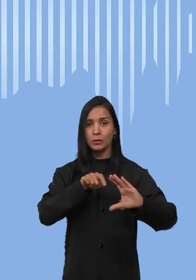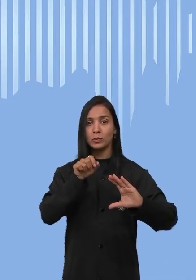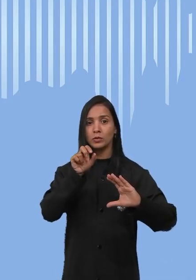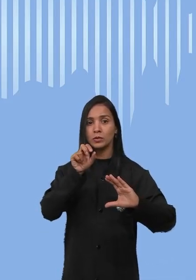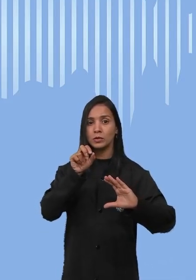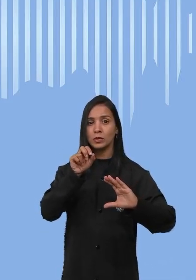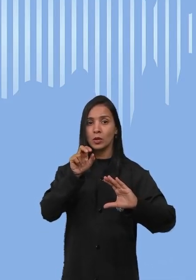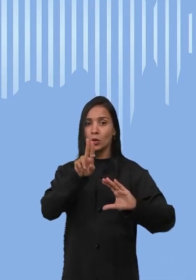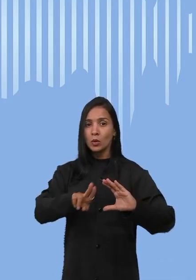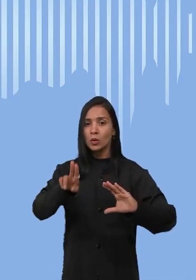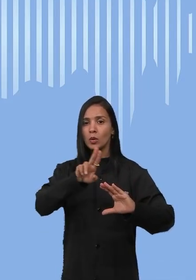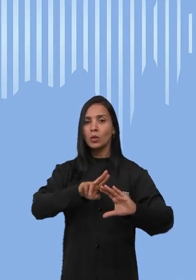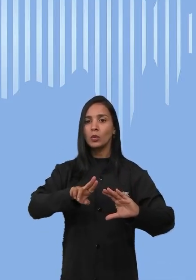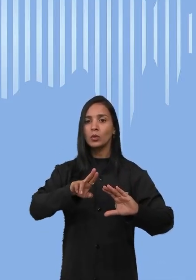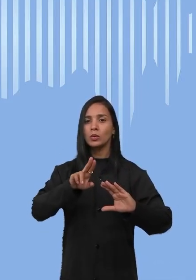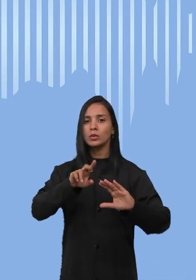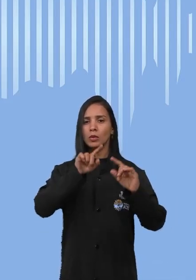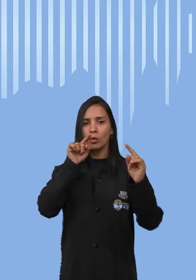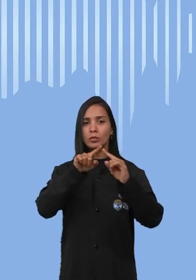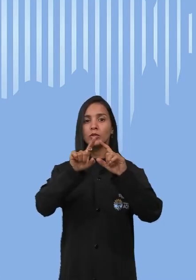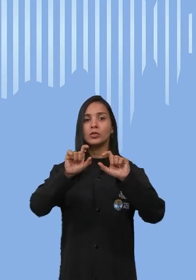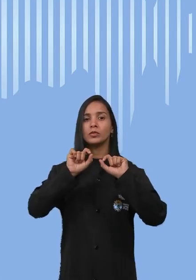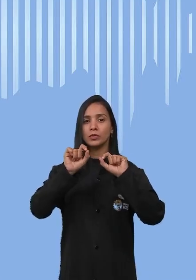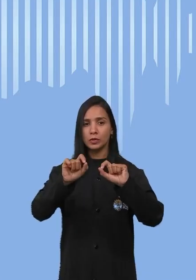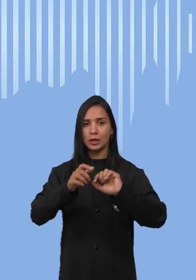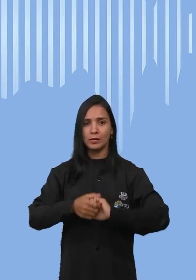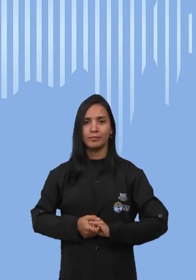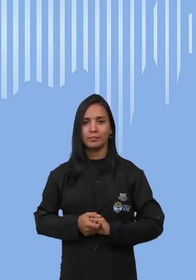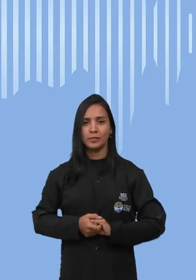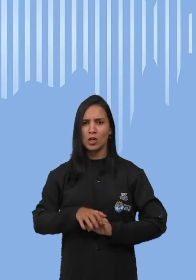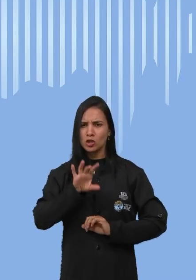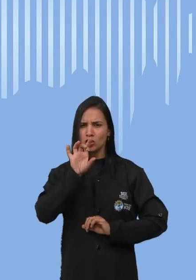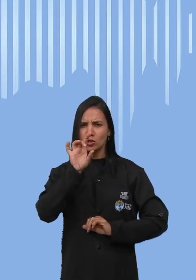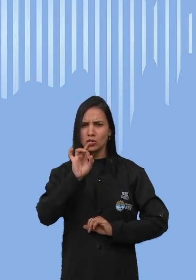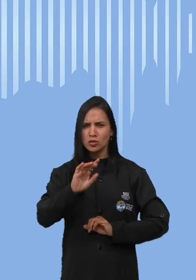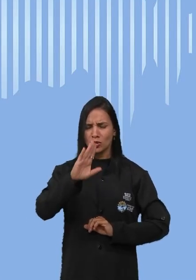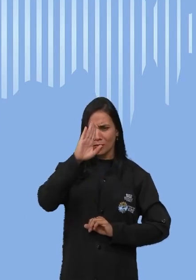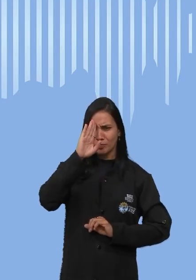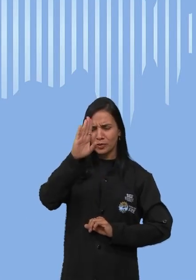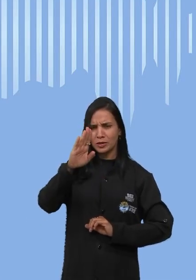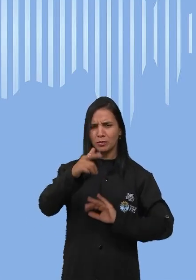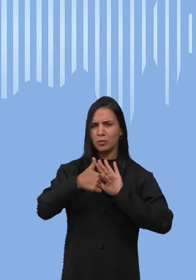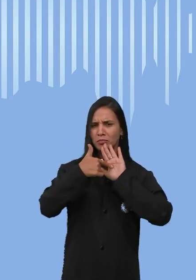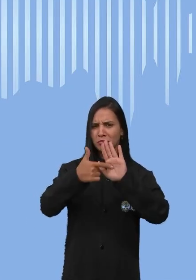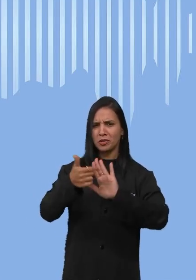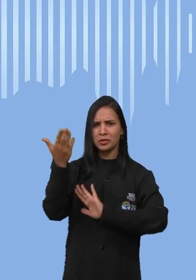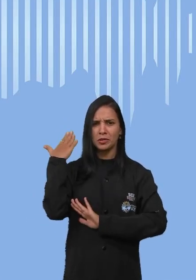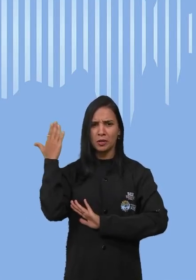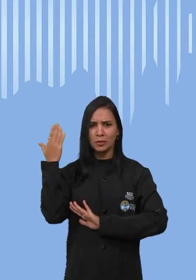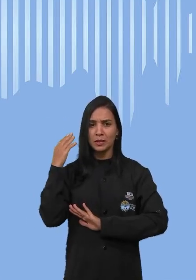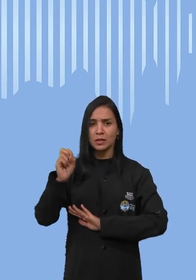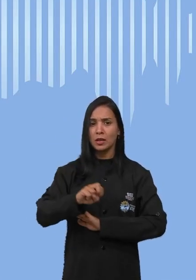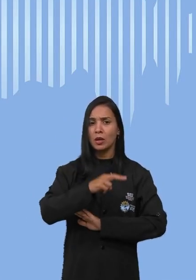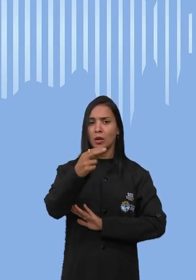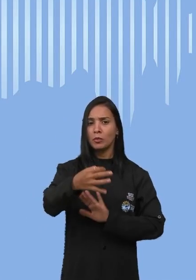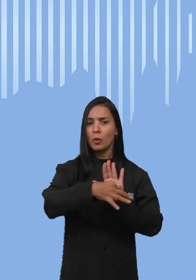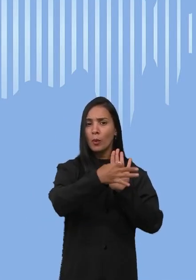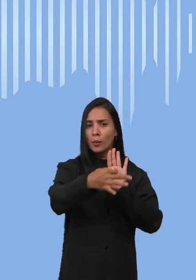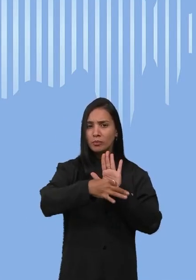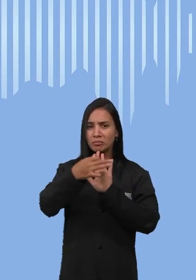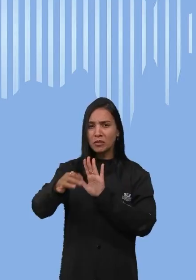letra A, enaltecer somente o passado histórico. B, criticar apenas estilos musicais antigos.